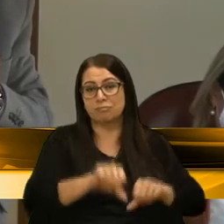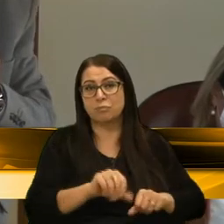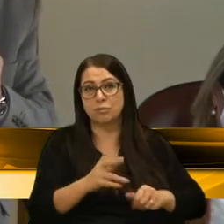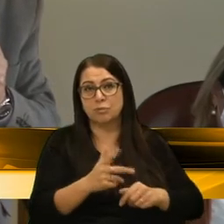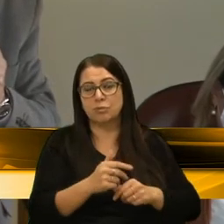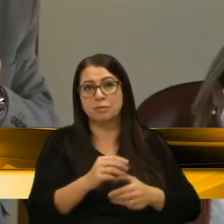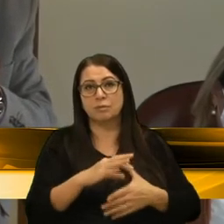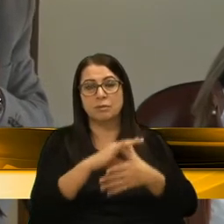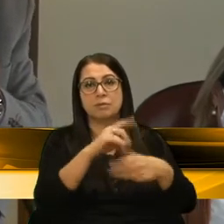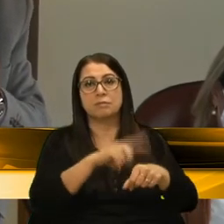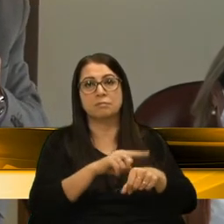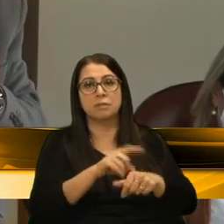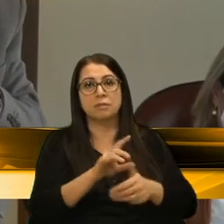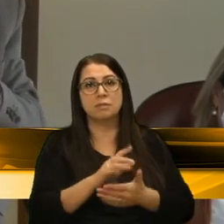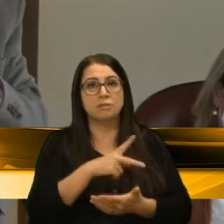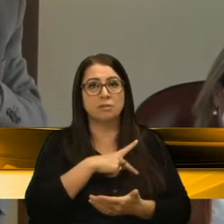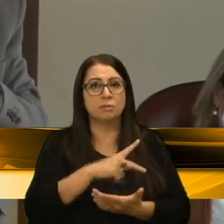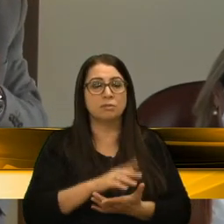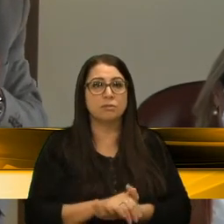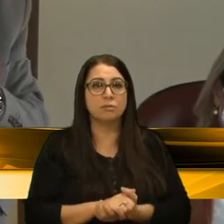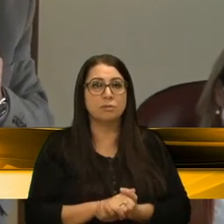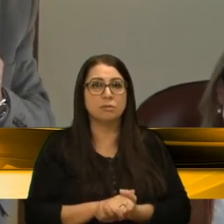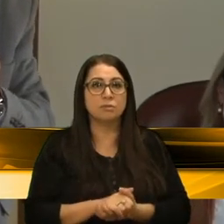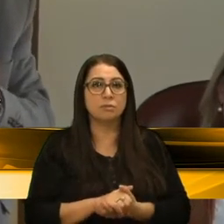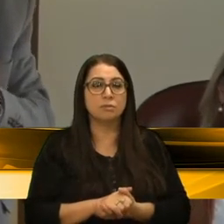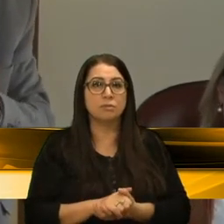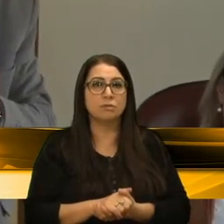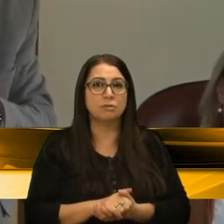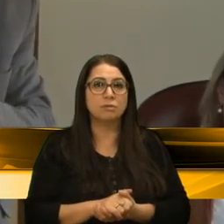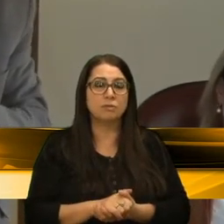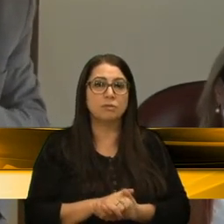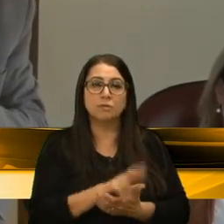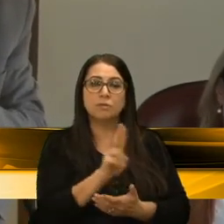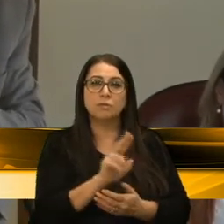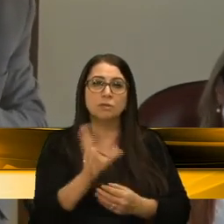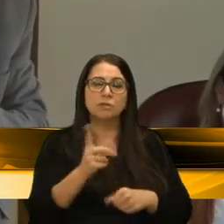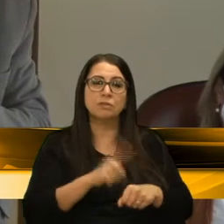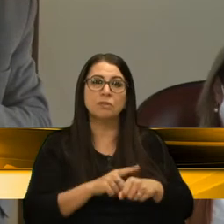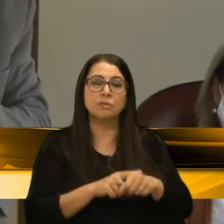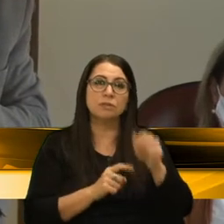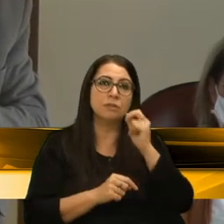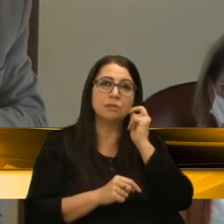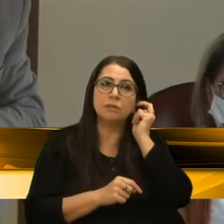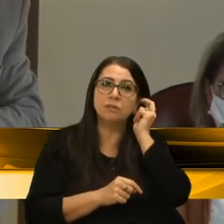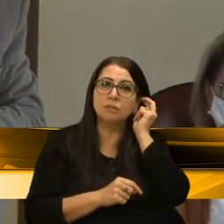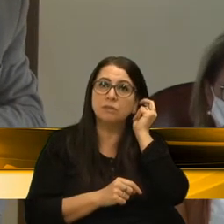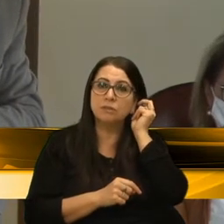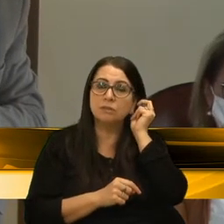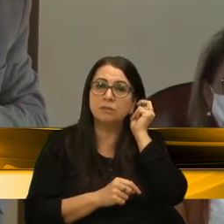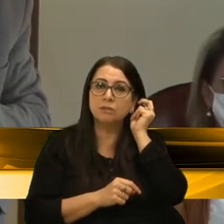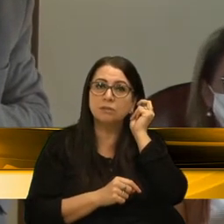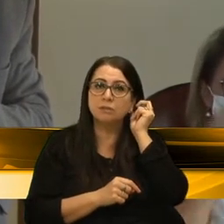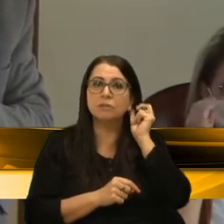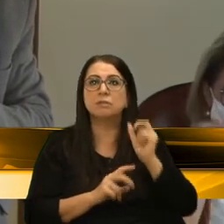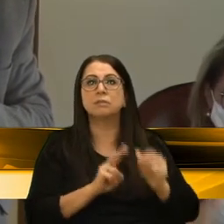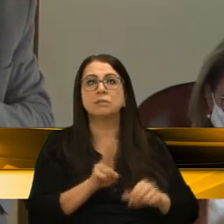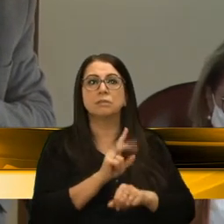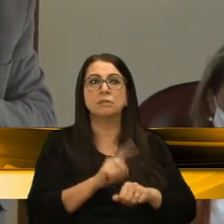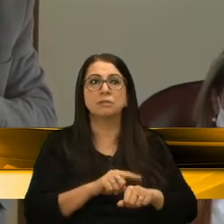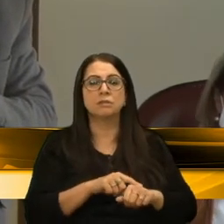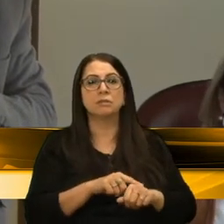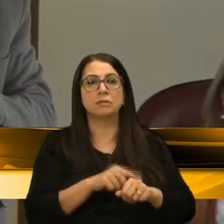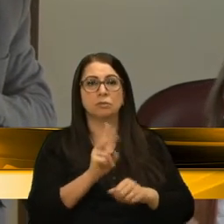uma declaração de líder, senhor presidente, só para complementar, não vou usar todo o espaço. Mas... Segue vereadora Diló em declaração de líder, bancada